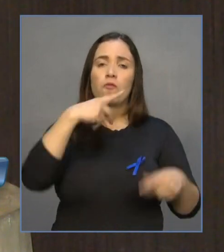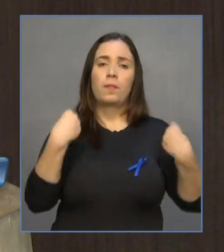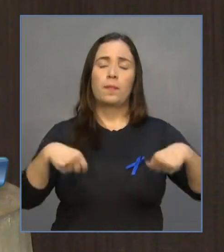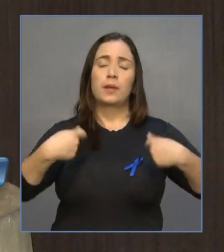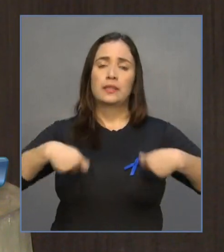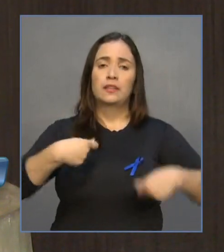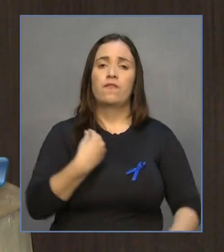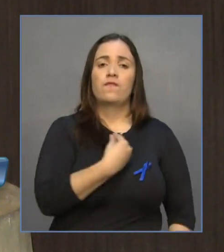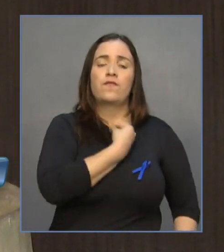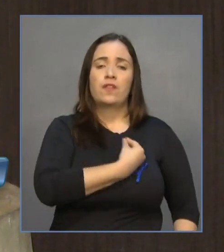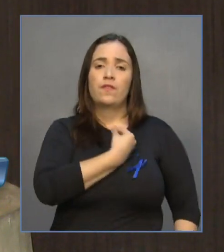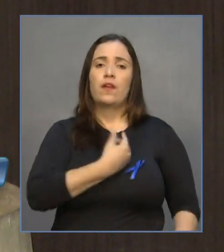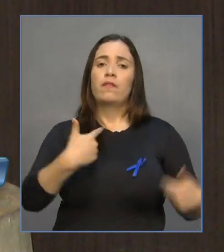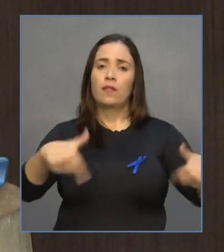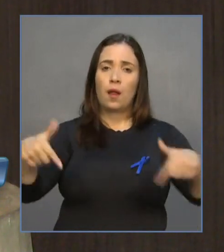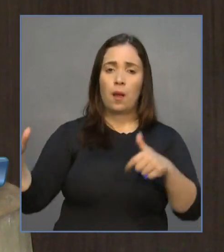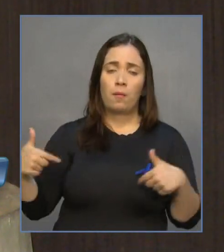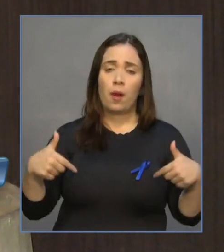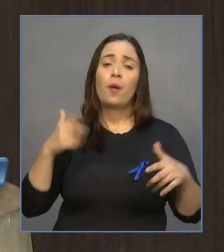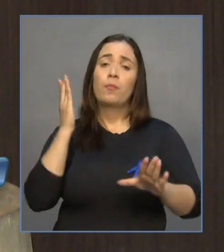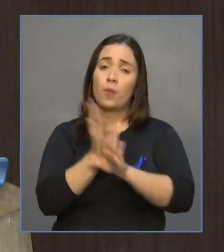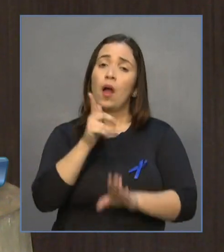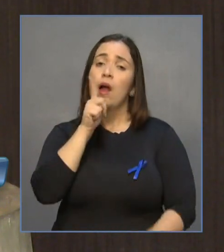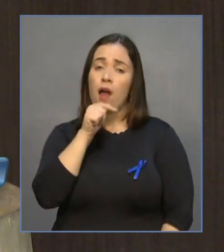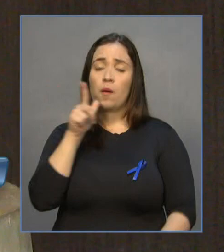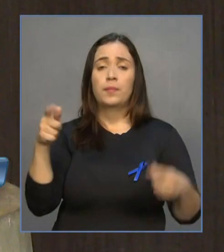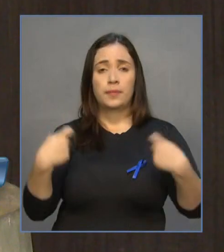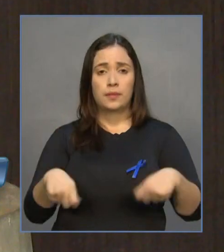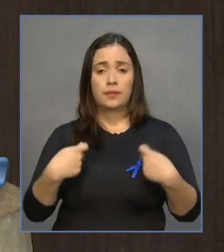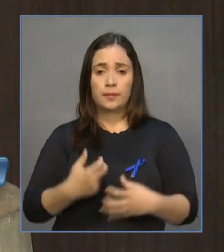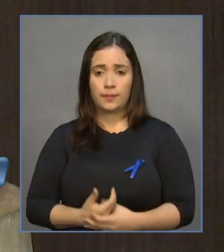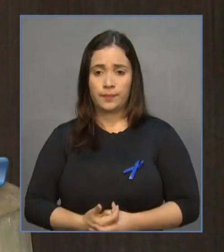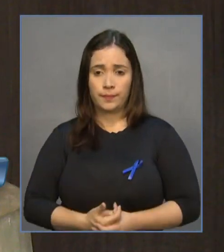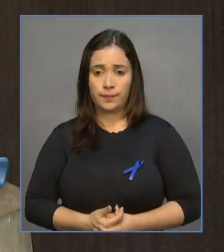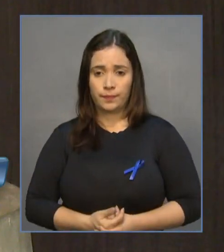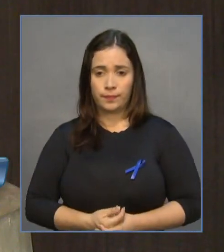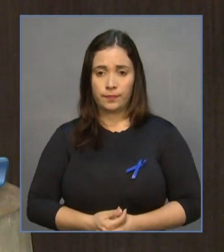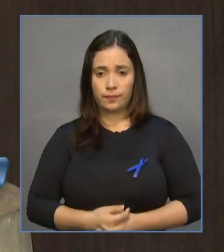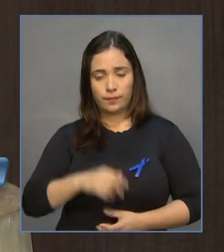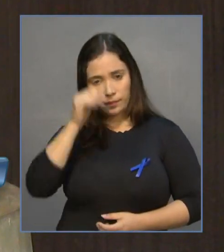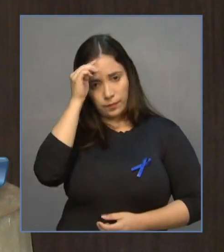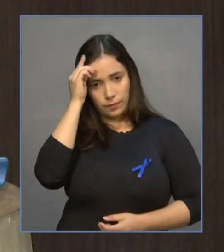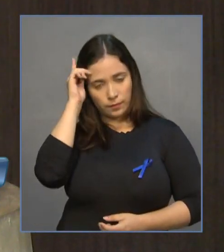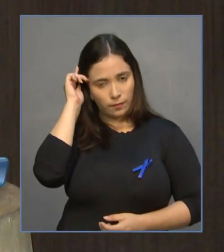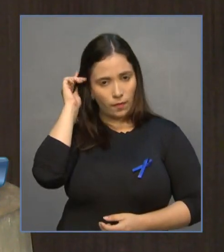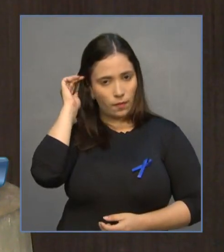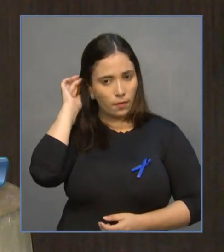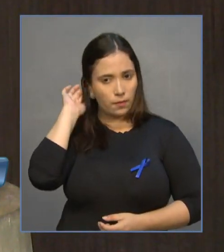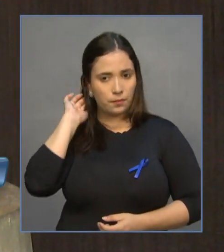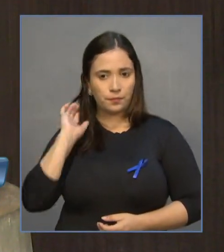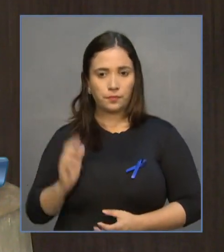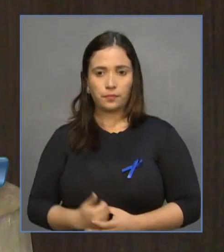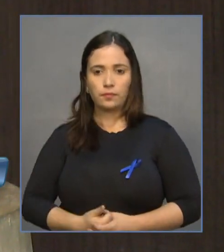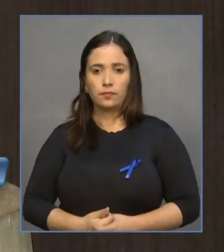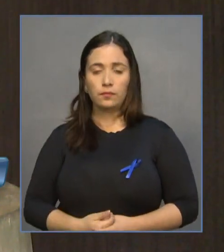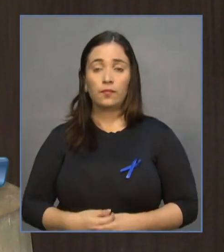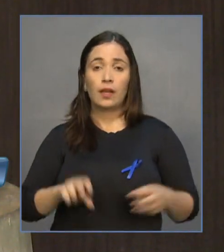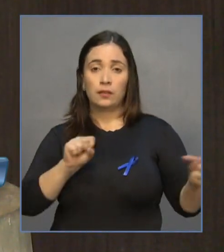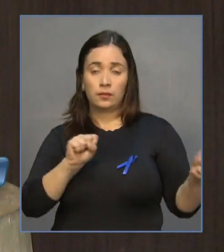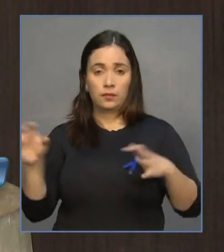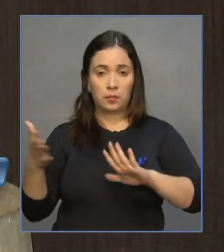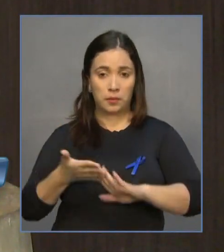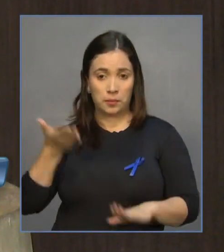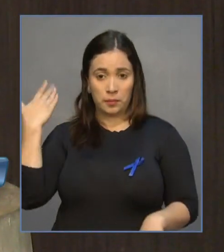do seu trabalho, que está intimamente vinculado àquela água. Eu protocolei na semana